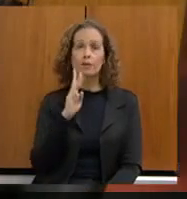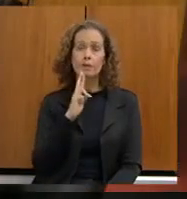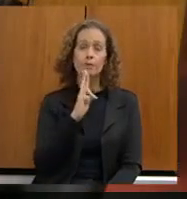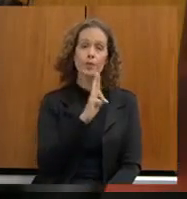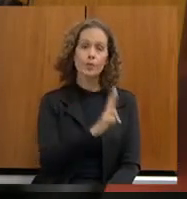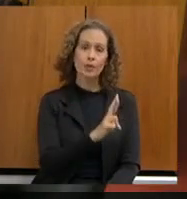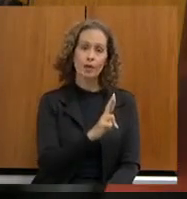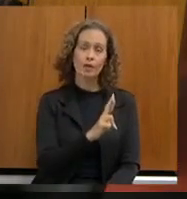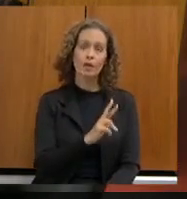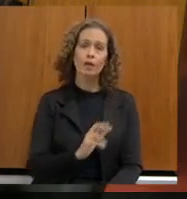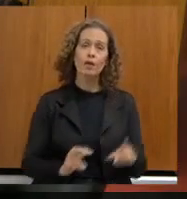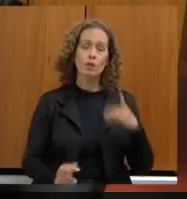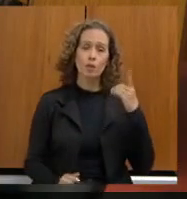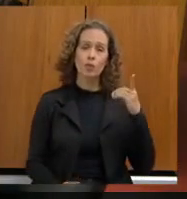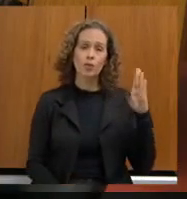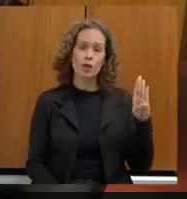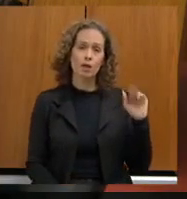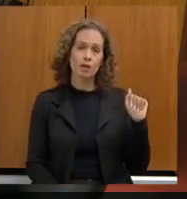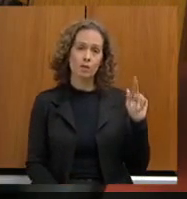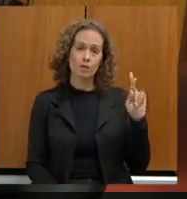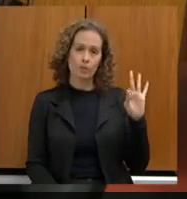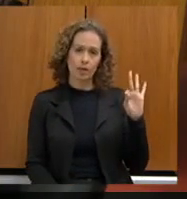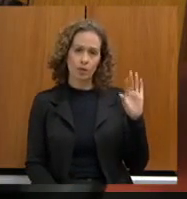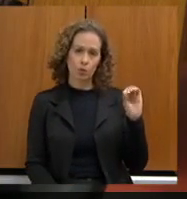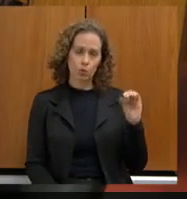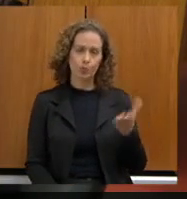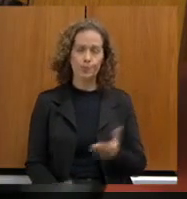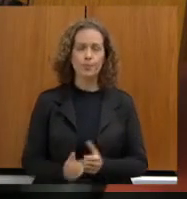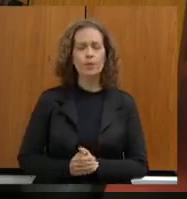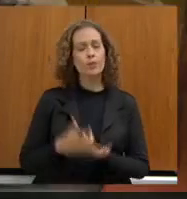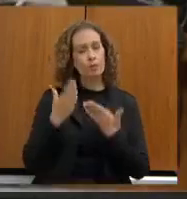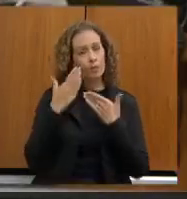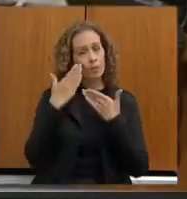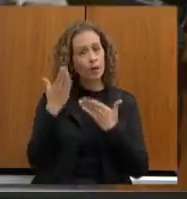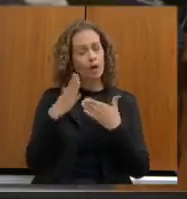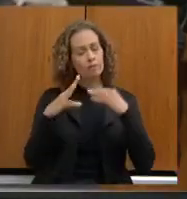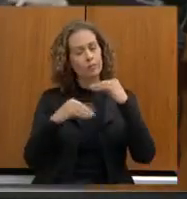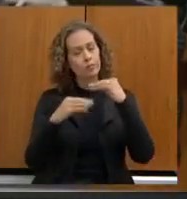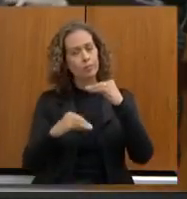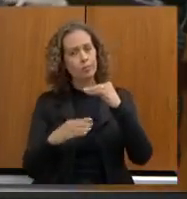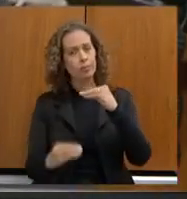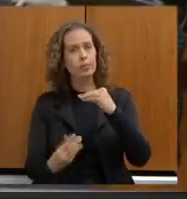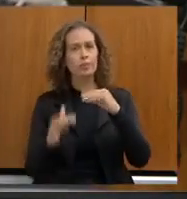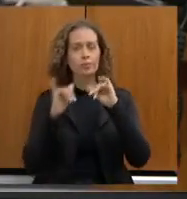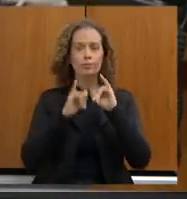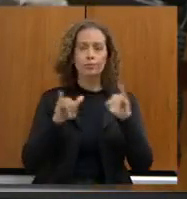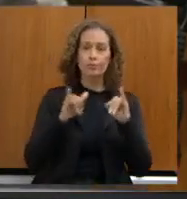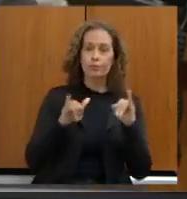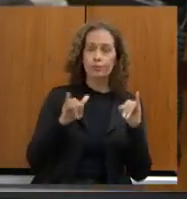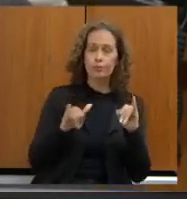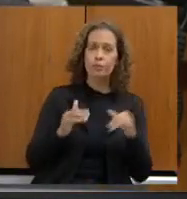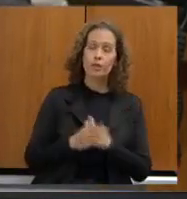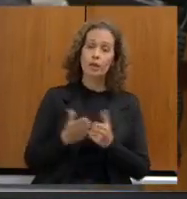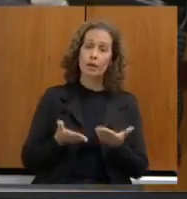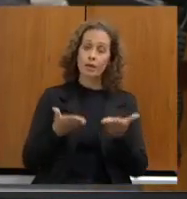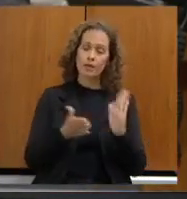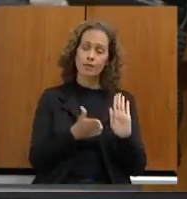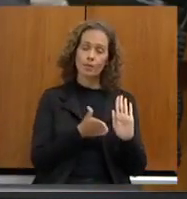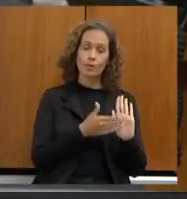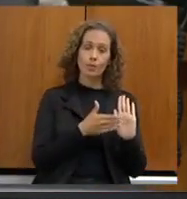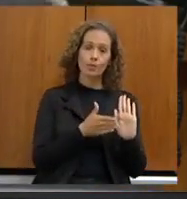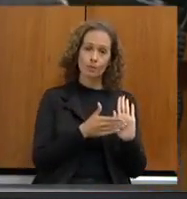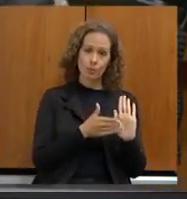deputado Gastou muito obrigado aí pela colocação pelas pelos acréscimos e relativamente a esta proposta